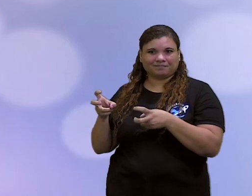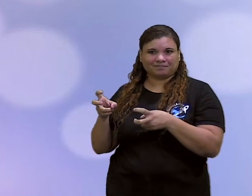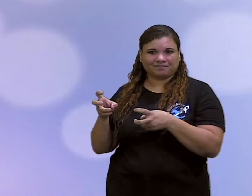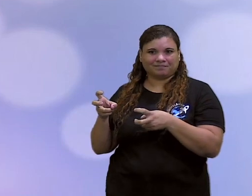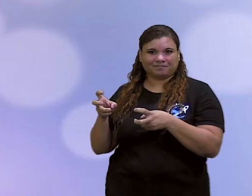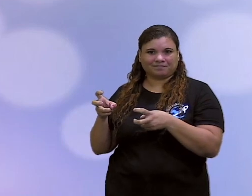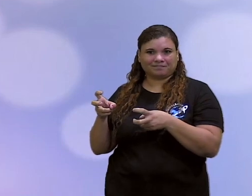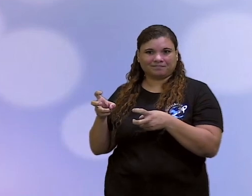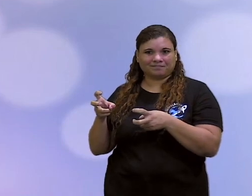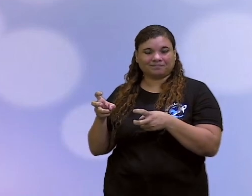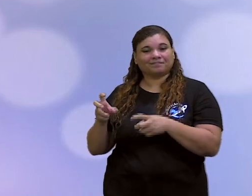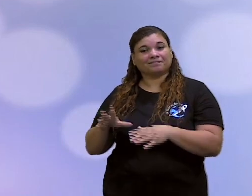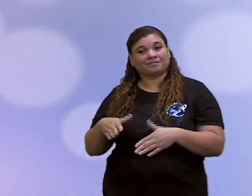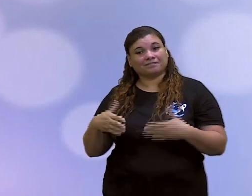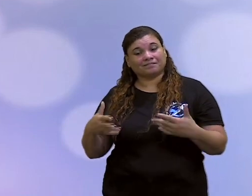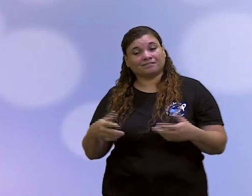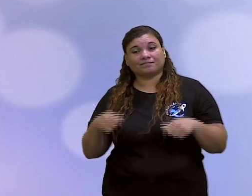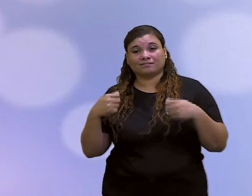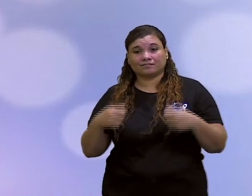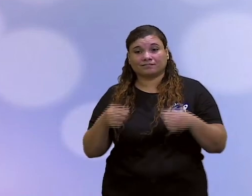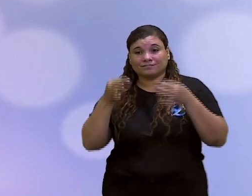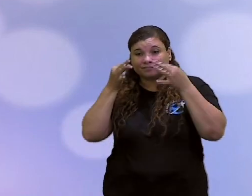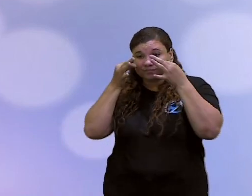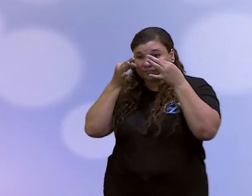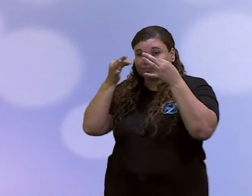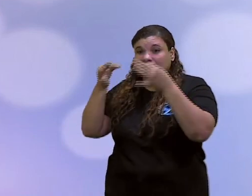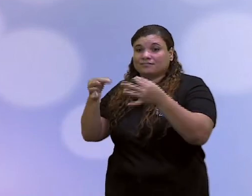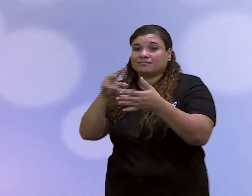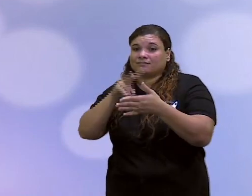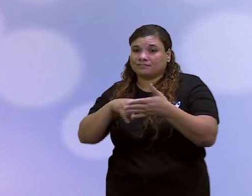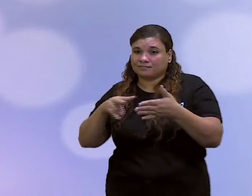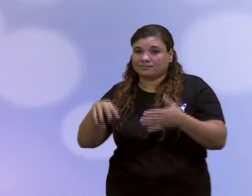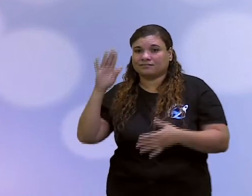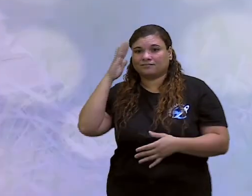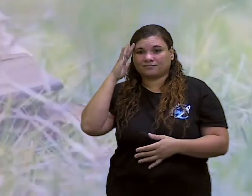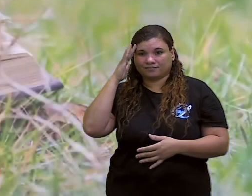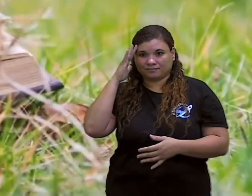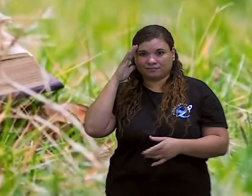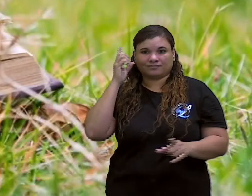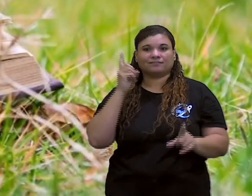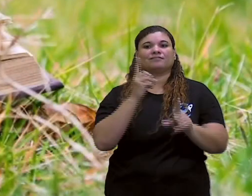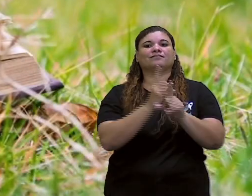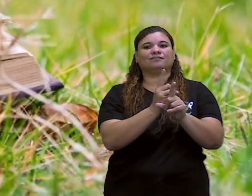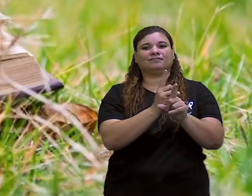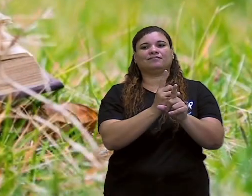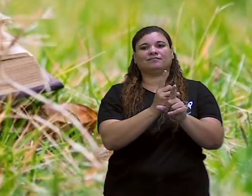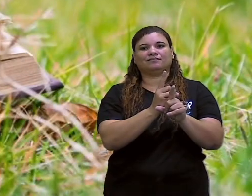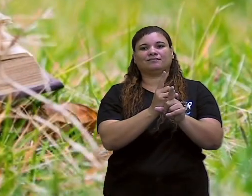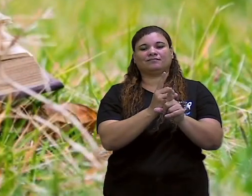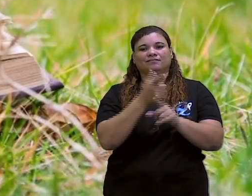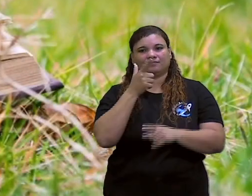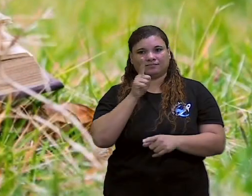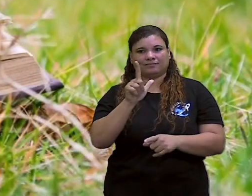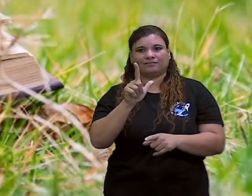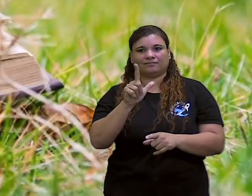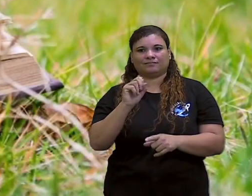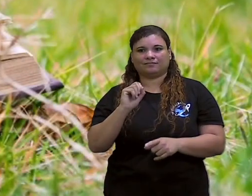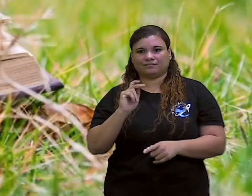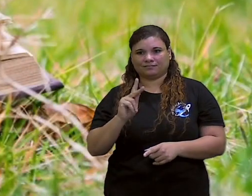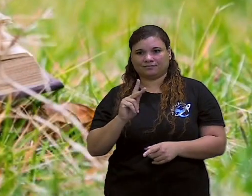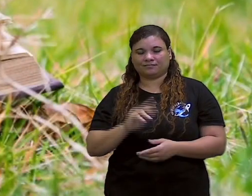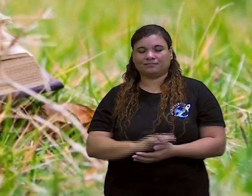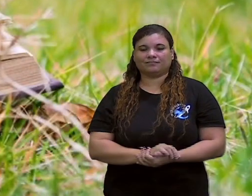para cuidar, que é o finalidade. E o finalmente aí, né? Que também trouxe essa relação aí de adjunto